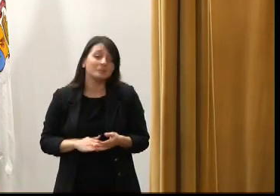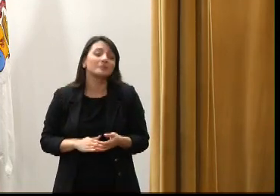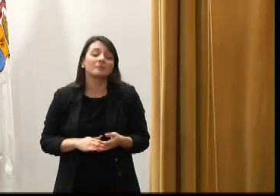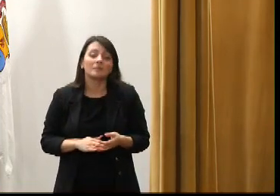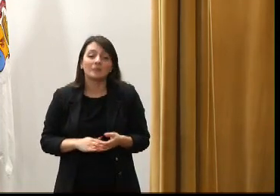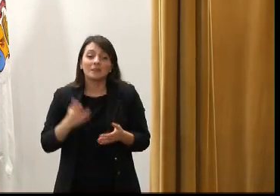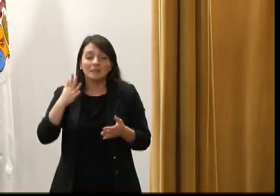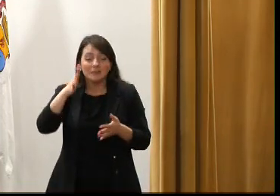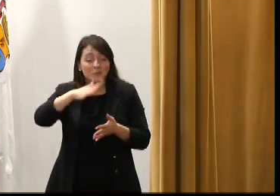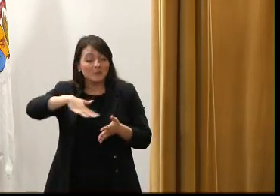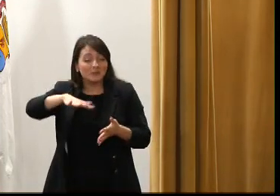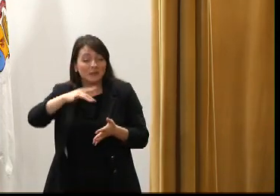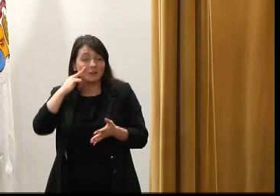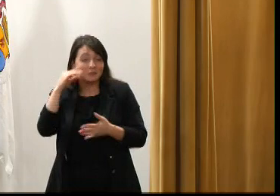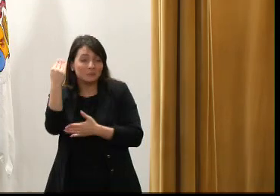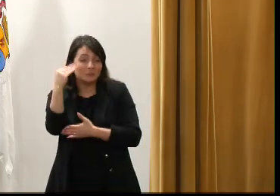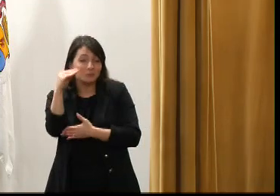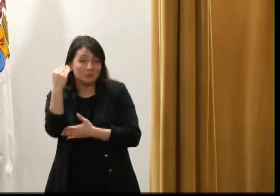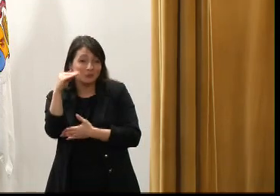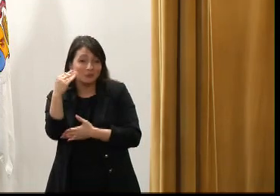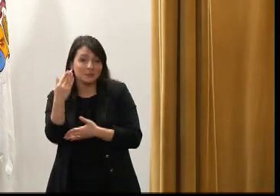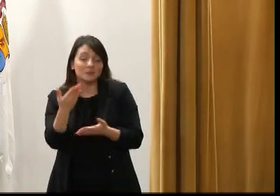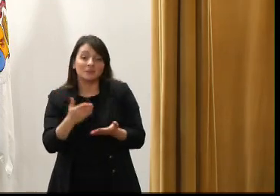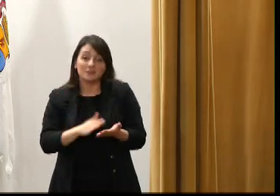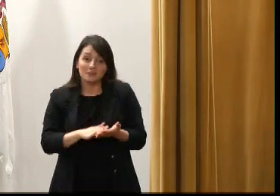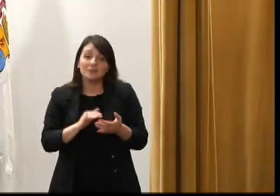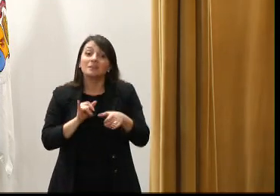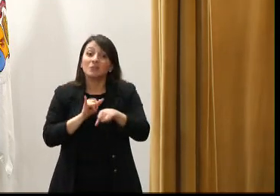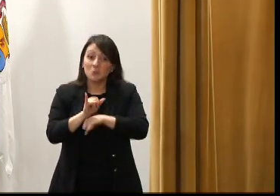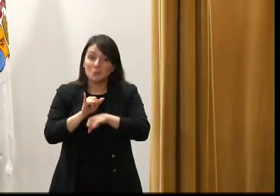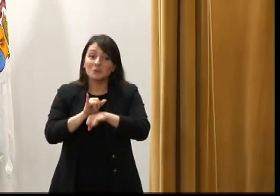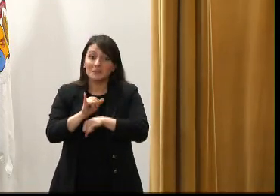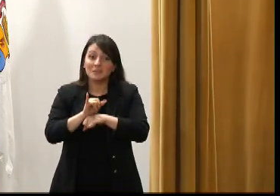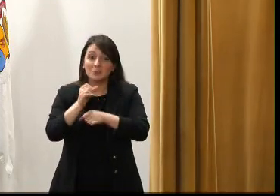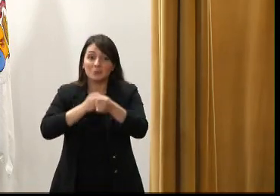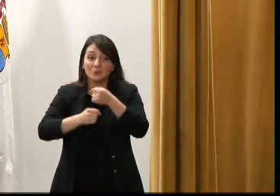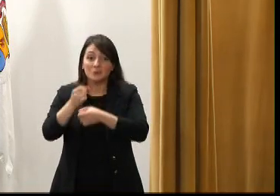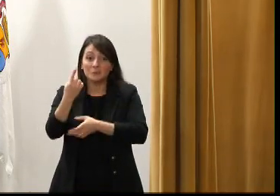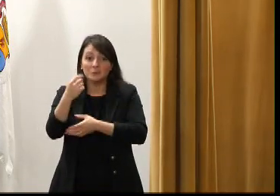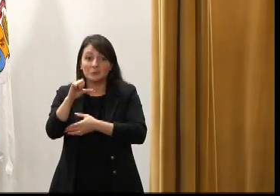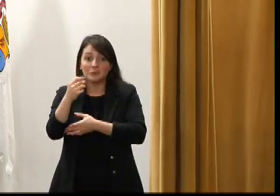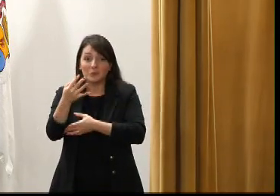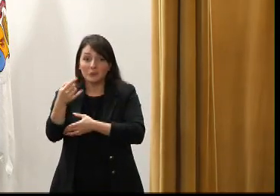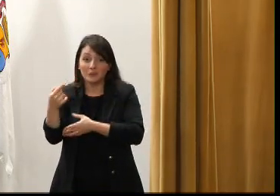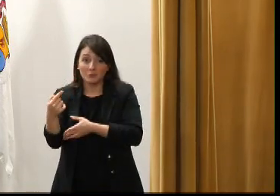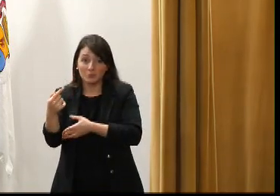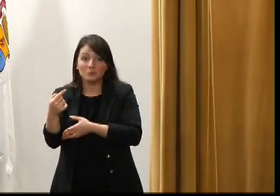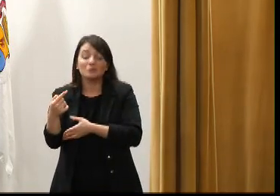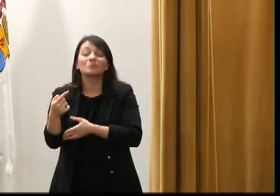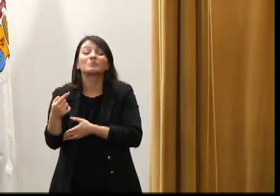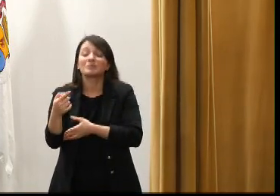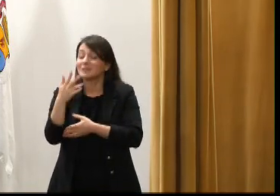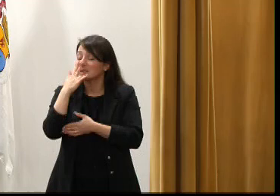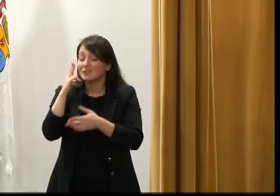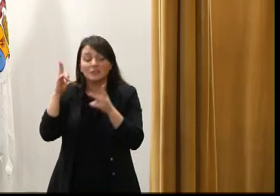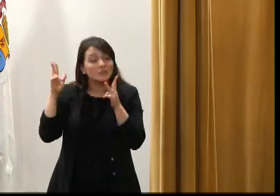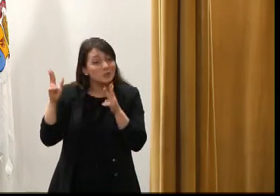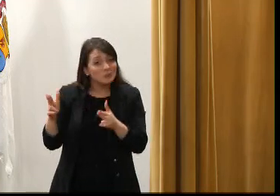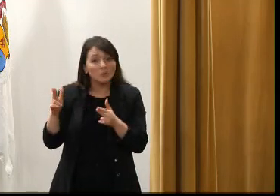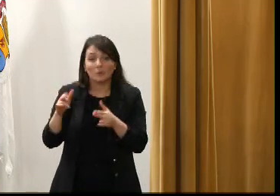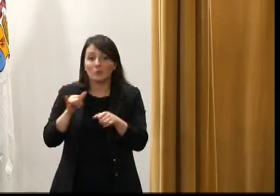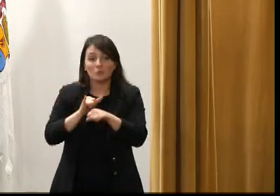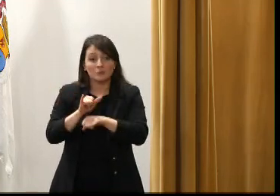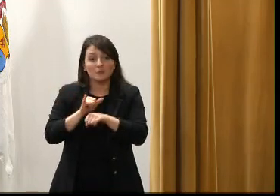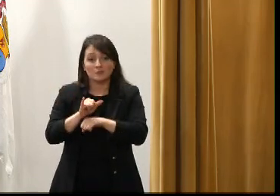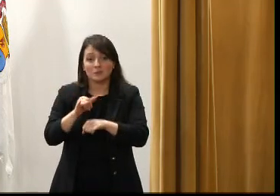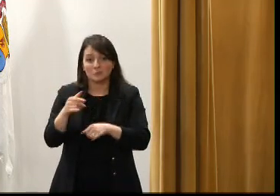nesse cenário de Porto Alegre. E essa situação aconteceu em 1941. Foi exatamente isso que aconteceu. O